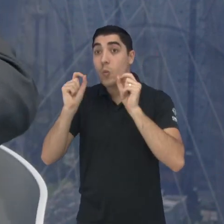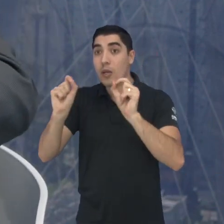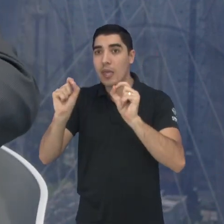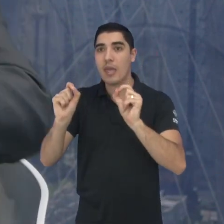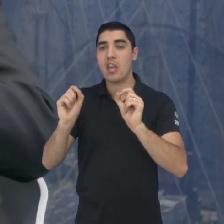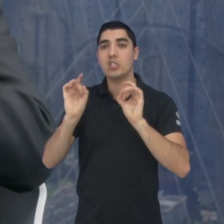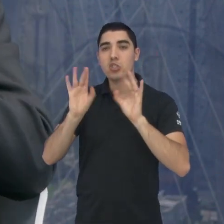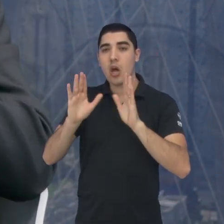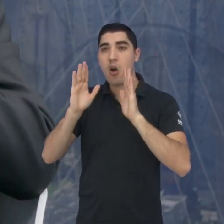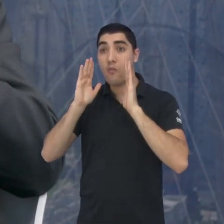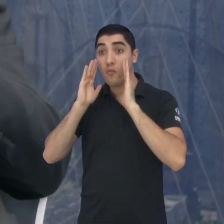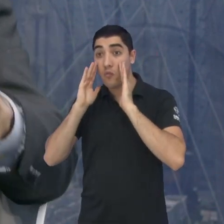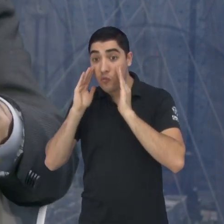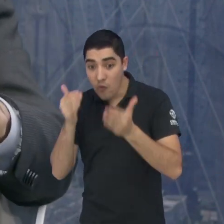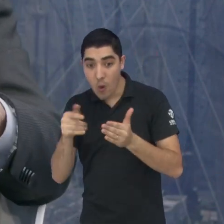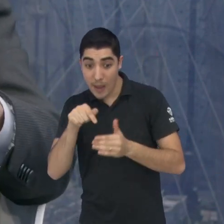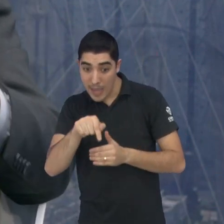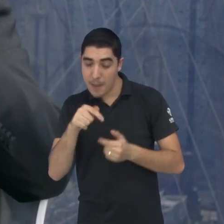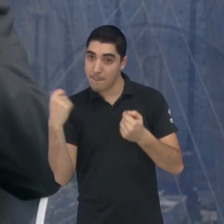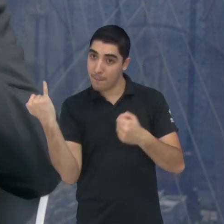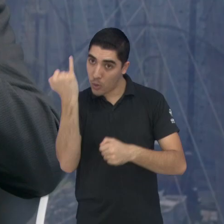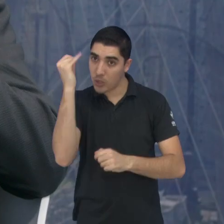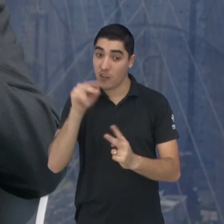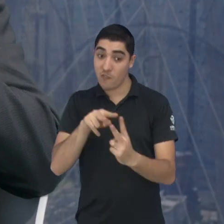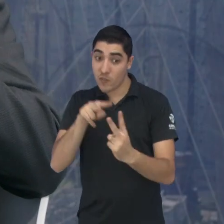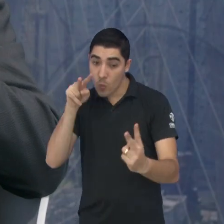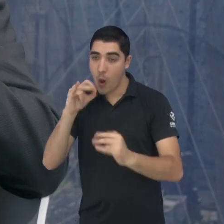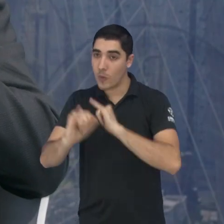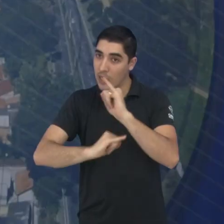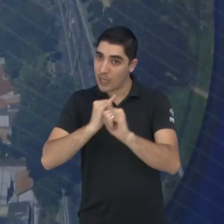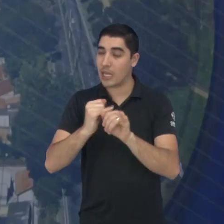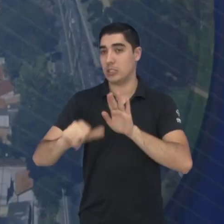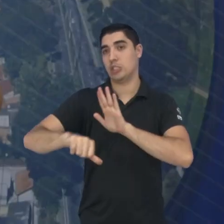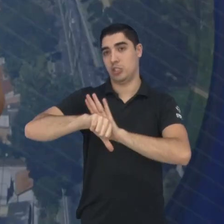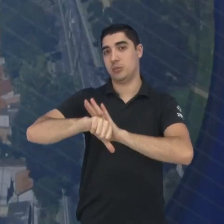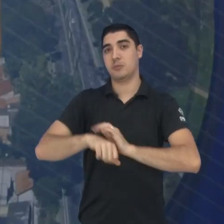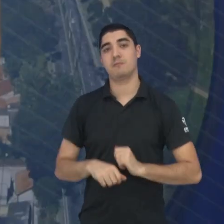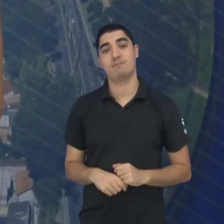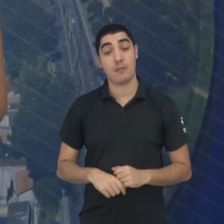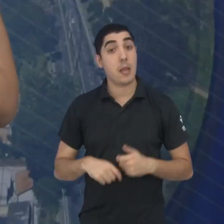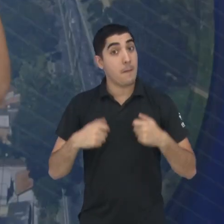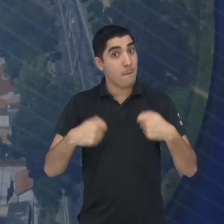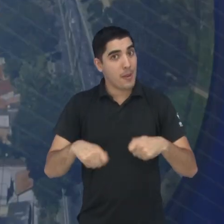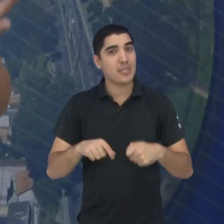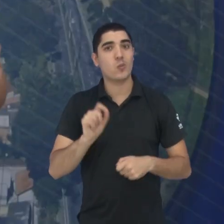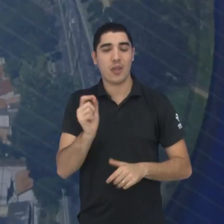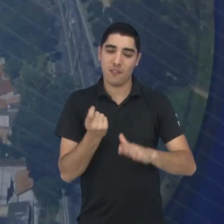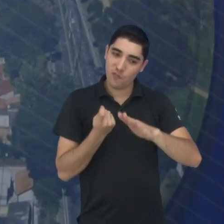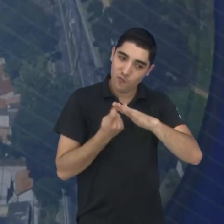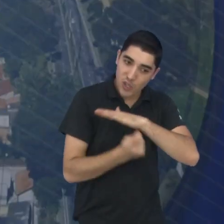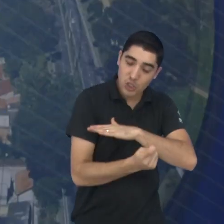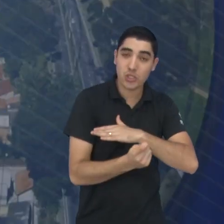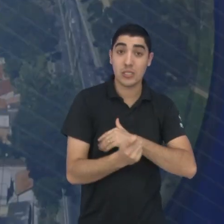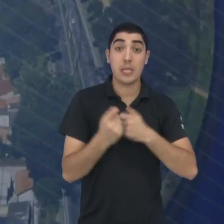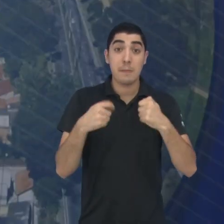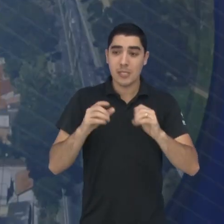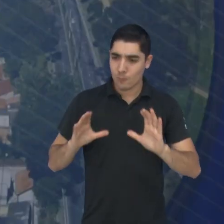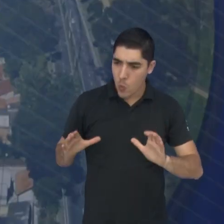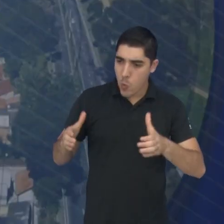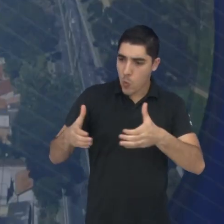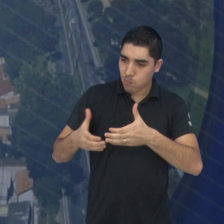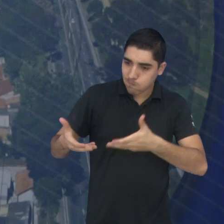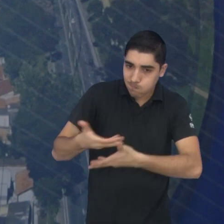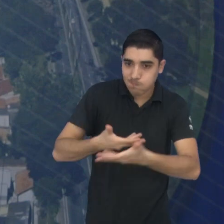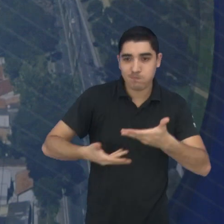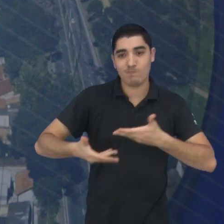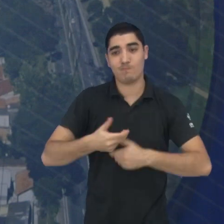para órgãos de inteligência para crimes de internet. É preciso investir nisso, né? E tem que ser um trabalho conjunto também. Exatamente.